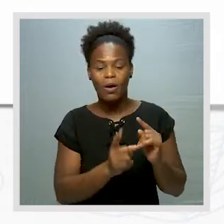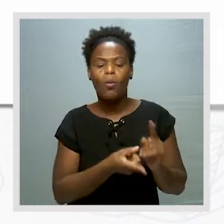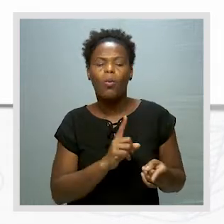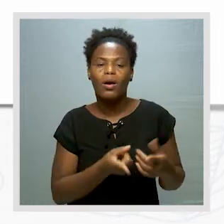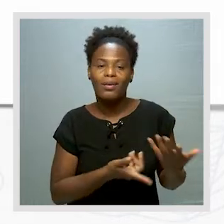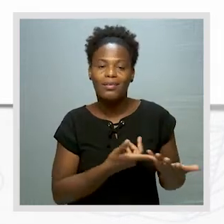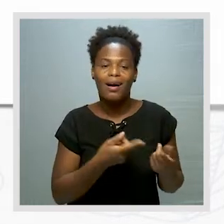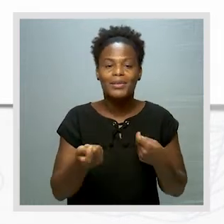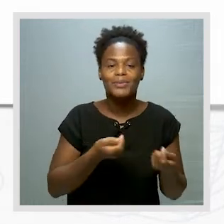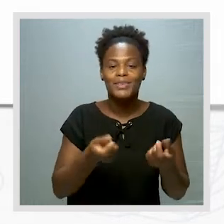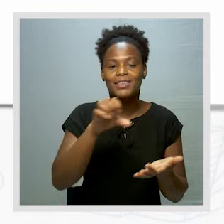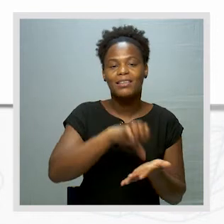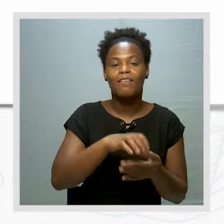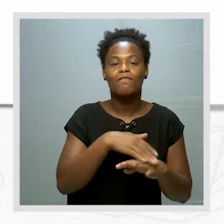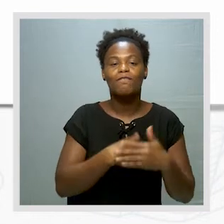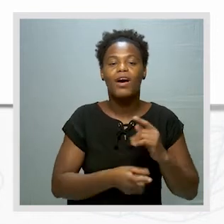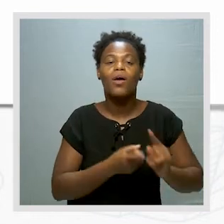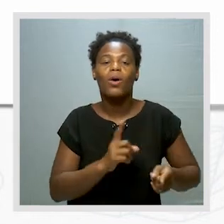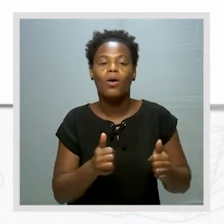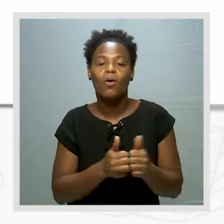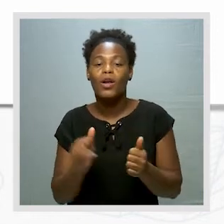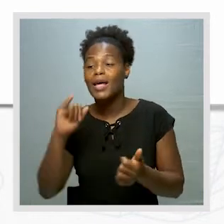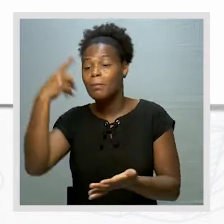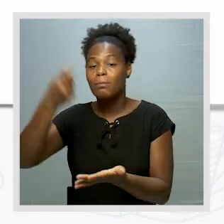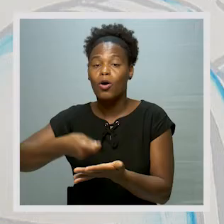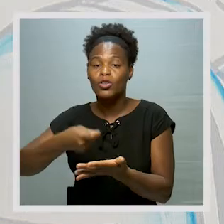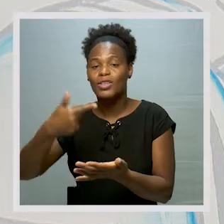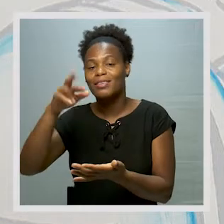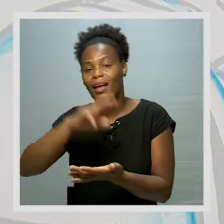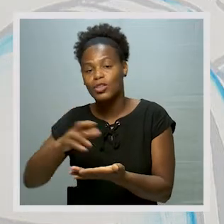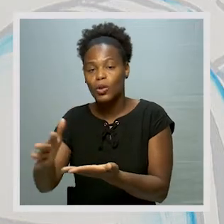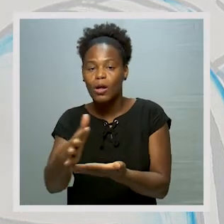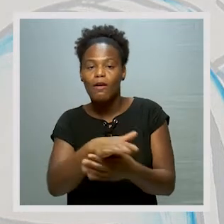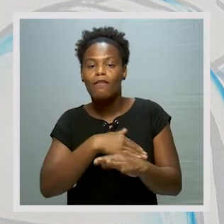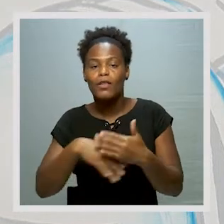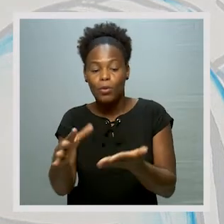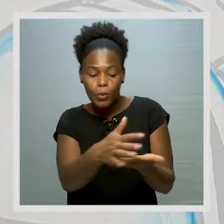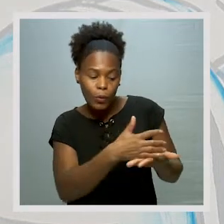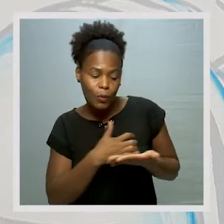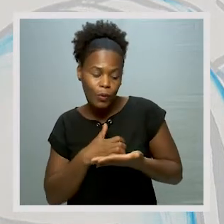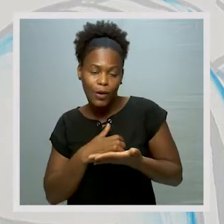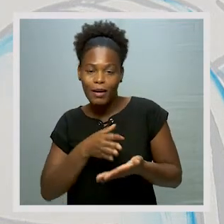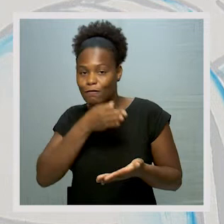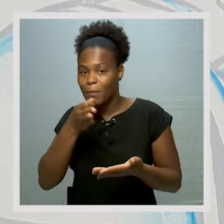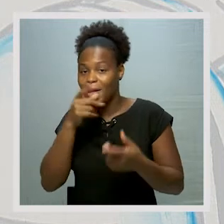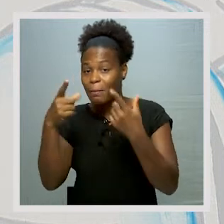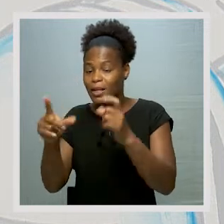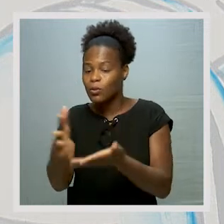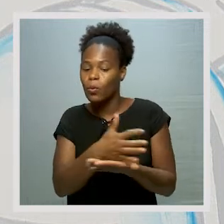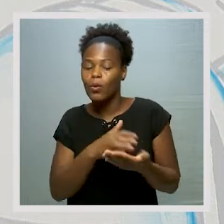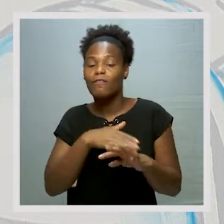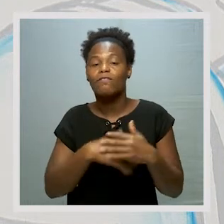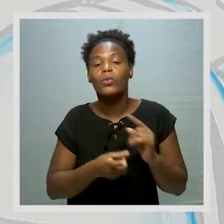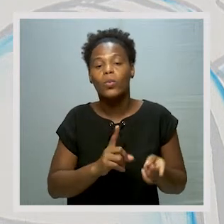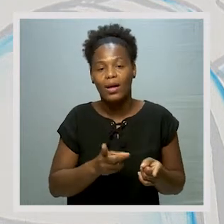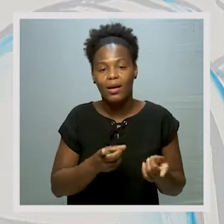O que a administração central faz com os impostos e com as taxas que recebeu das famílias e das